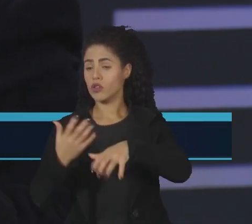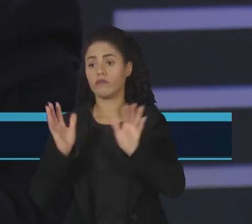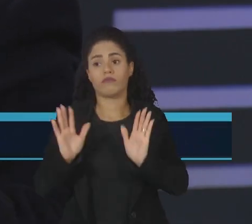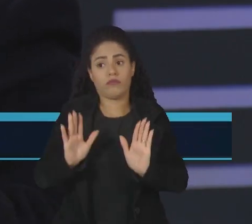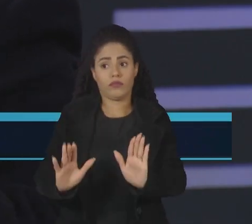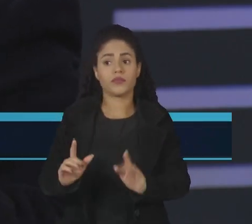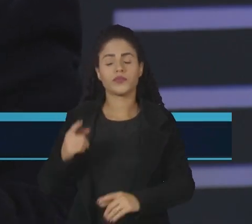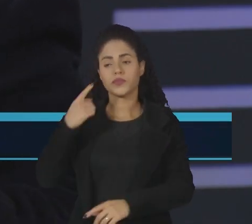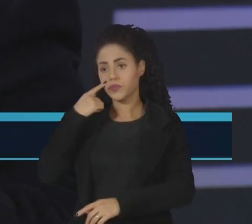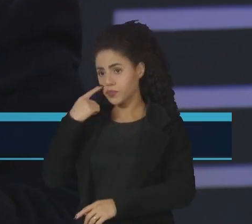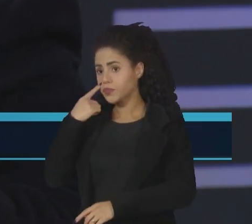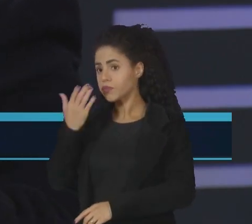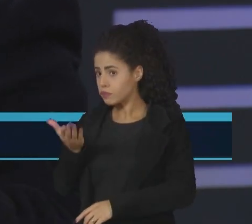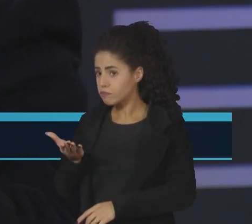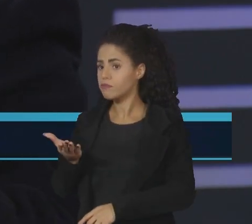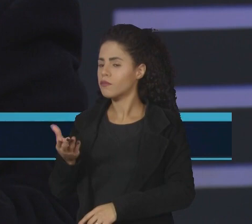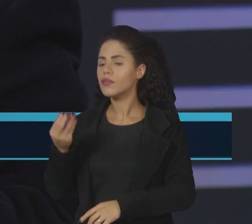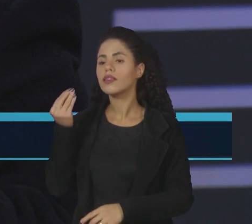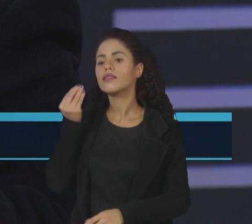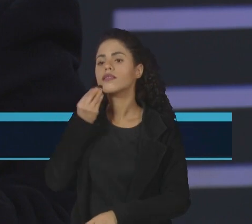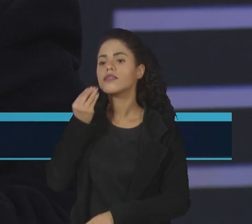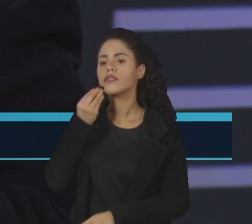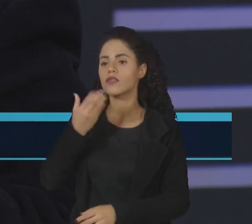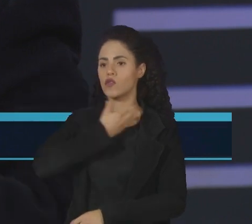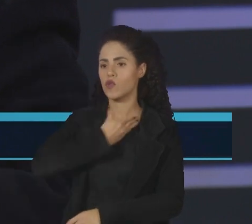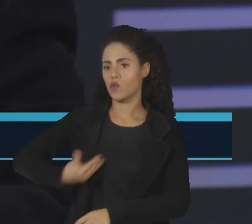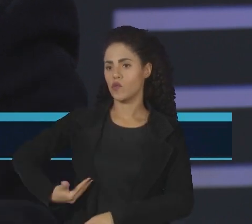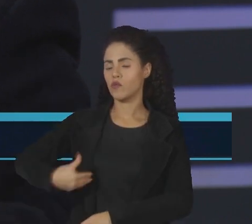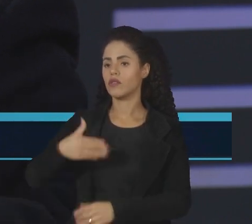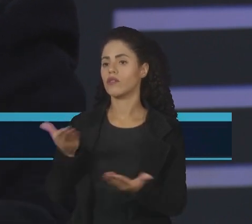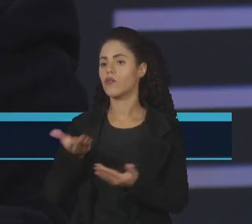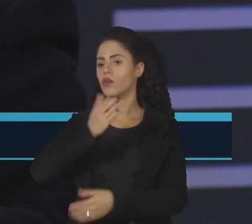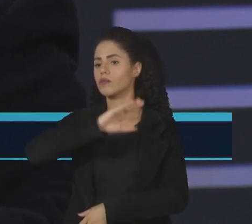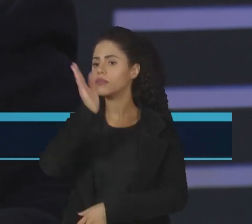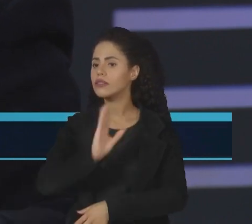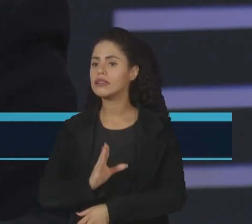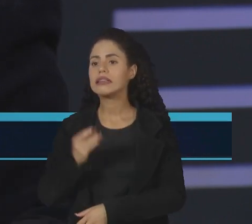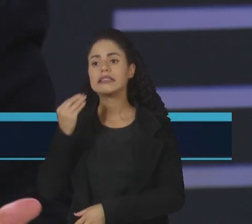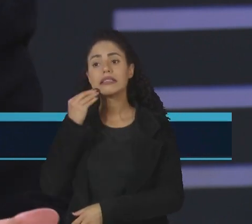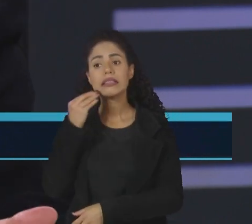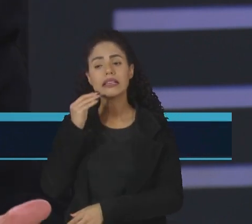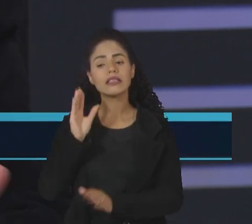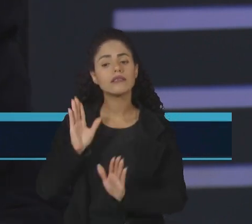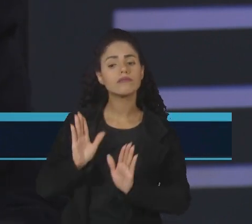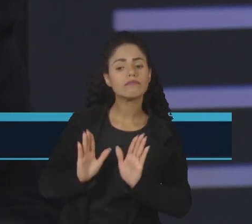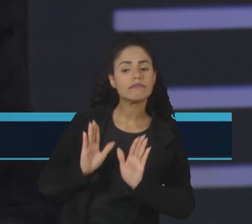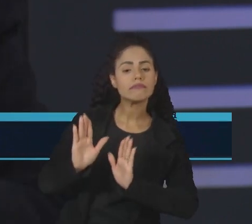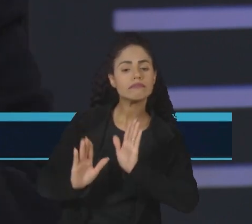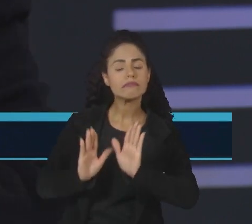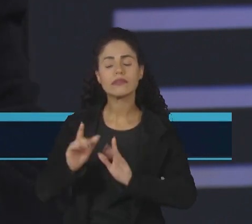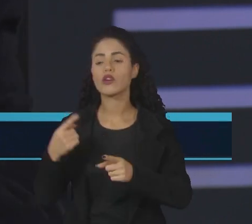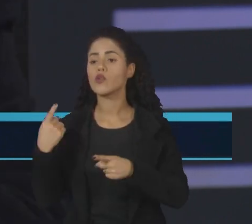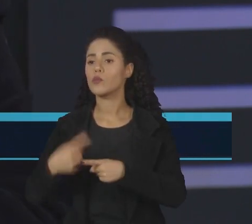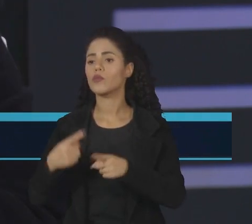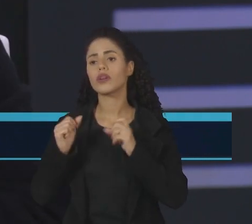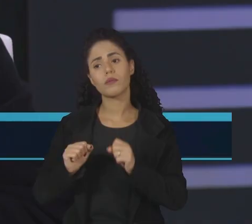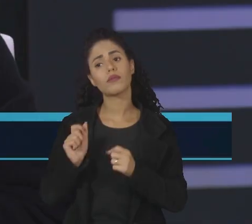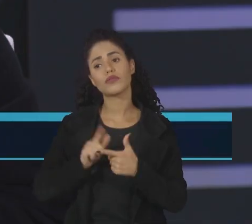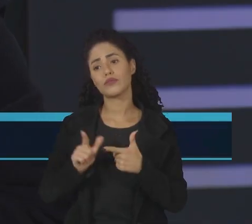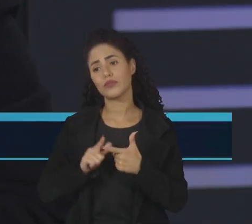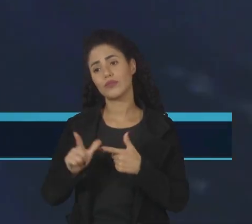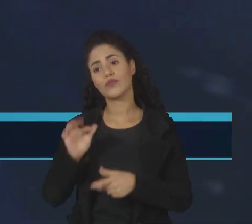E que o governo brasileiro, acho que ele tenta pôr panos quentes, mas é uma situação perigosa porque pode sair mal na